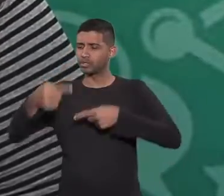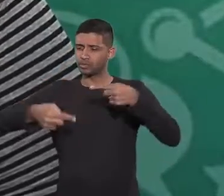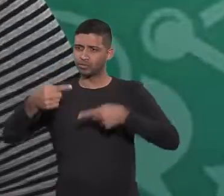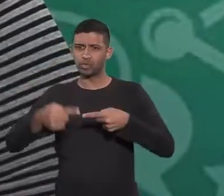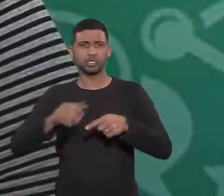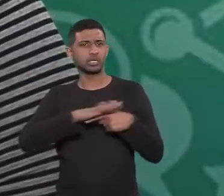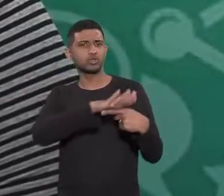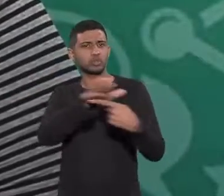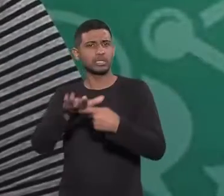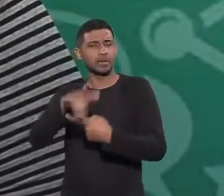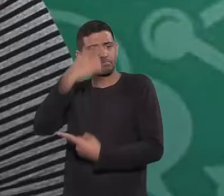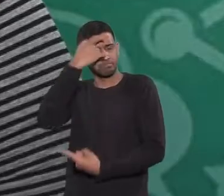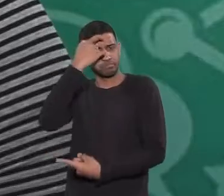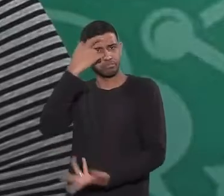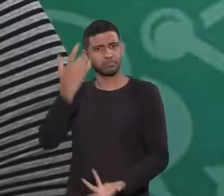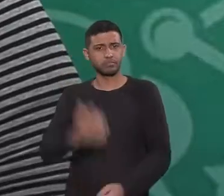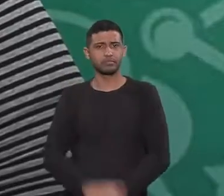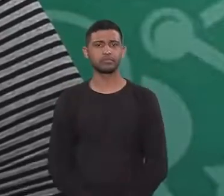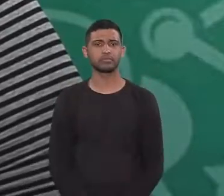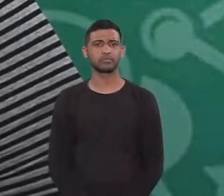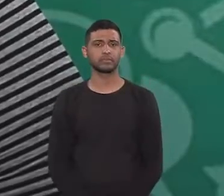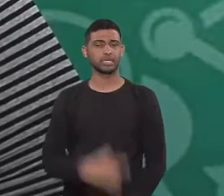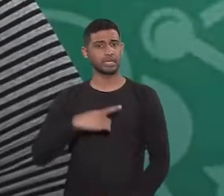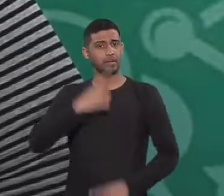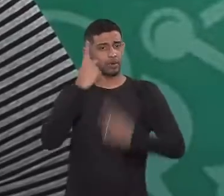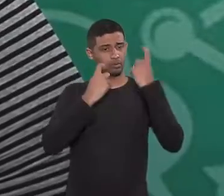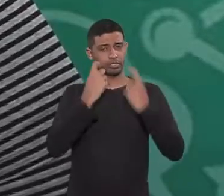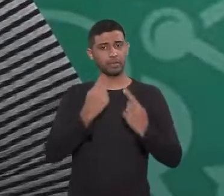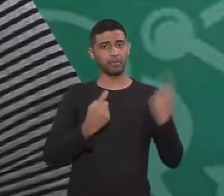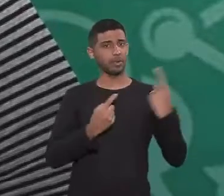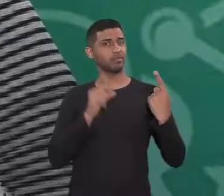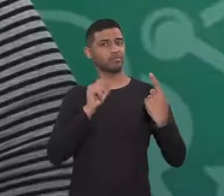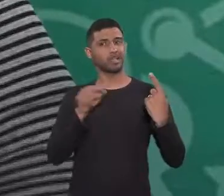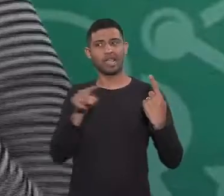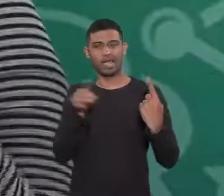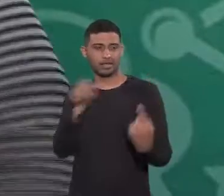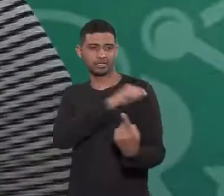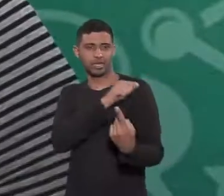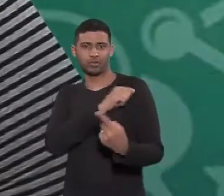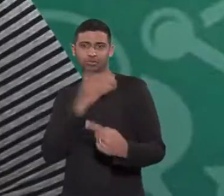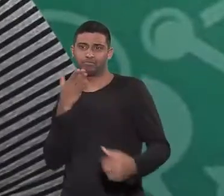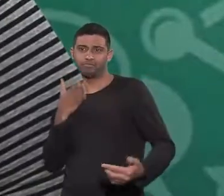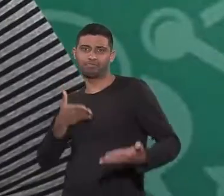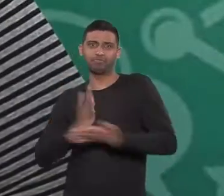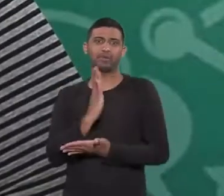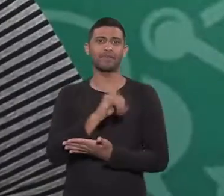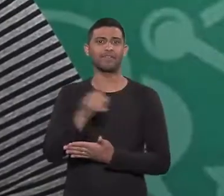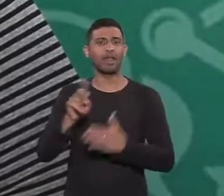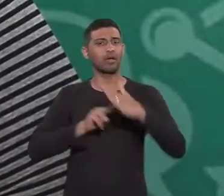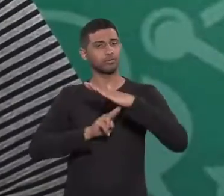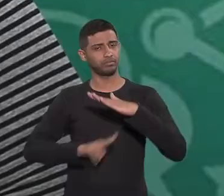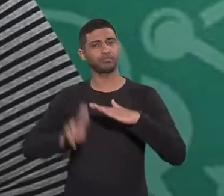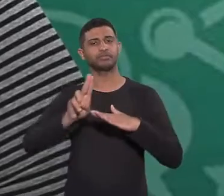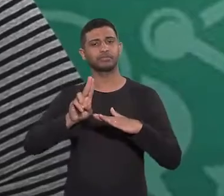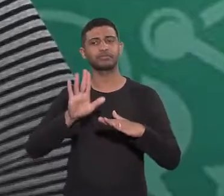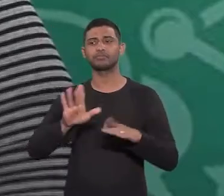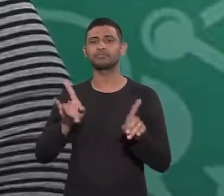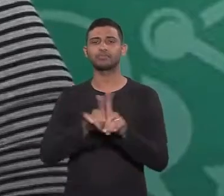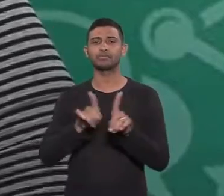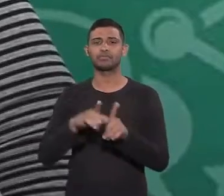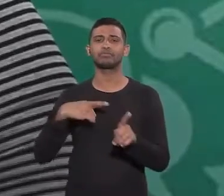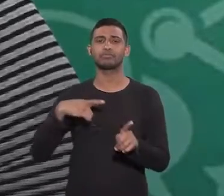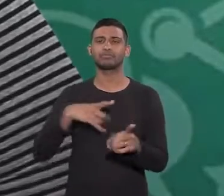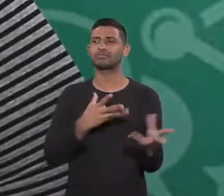preocupação política de formação. Existe uma preocupação primeira, que é esses alunos serem aprovados na universidade.